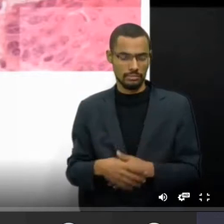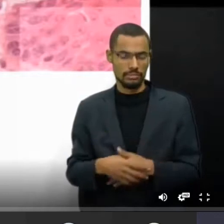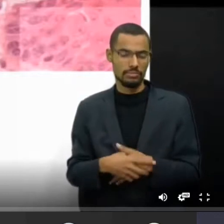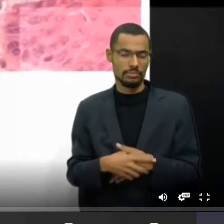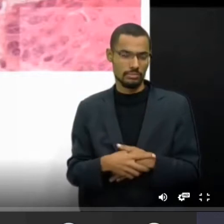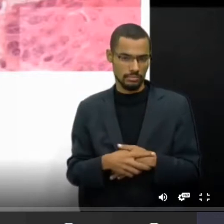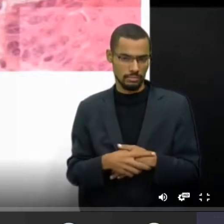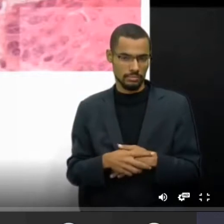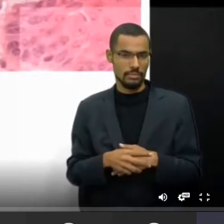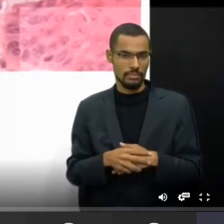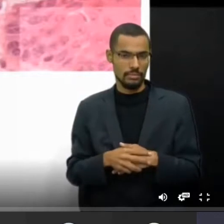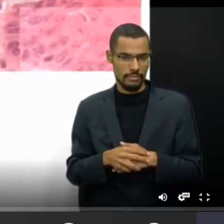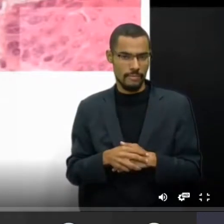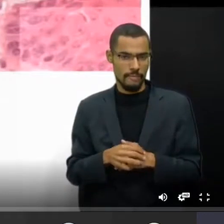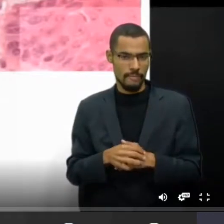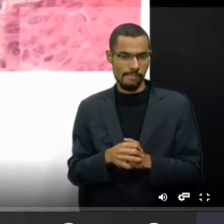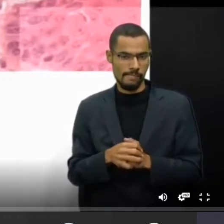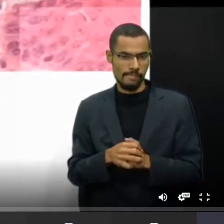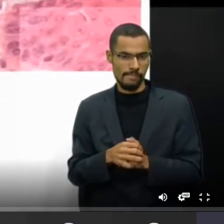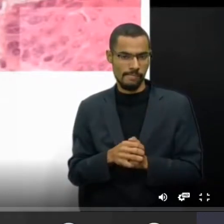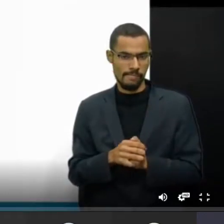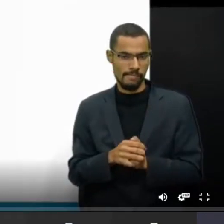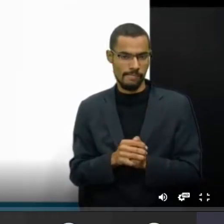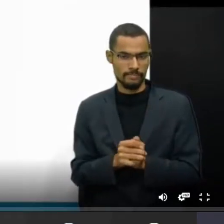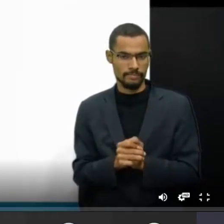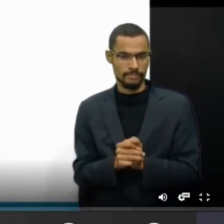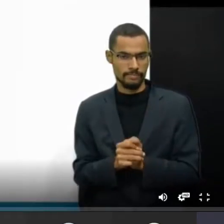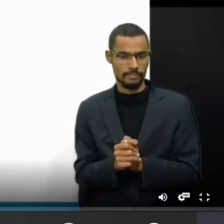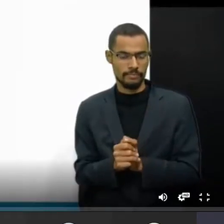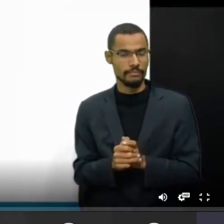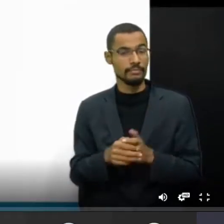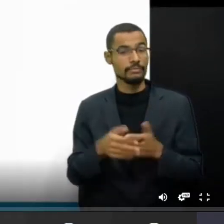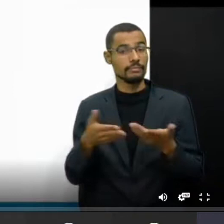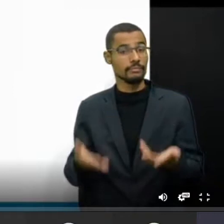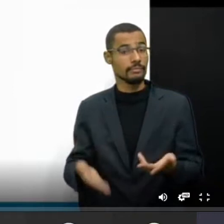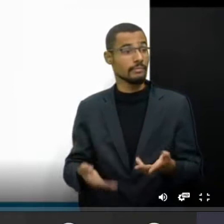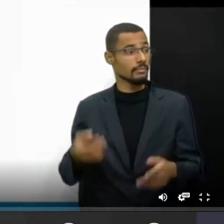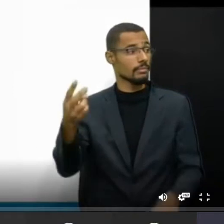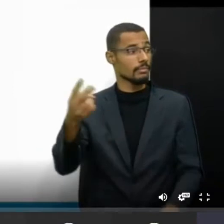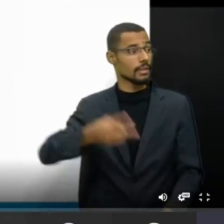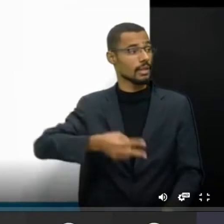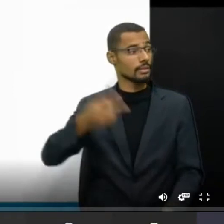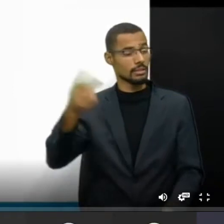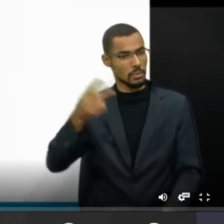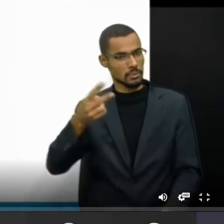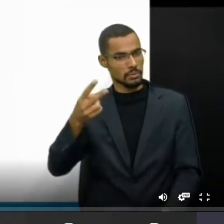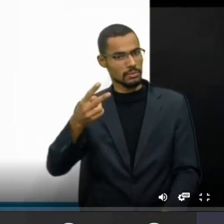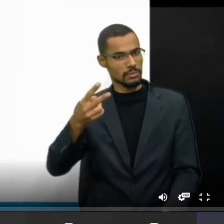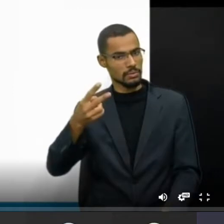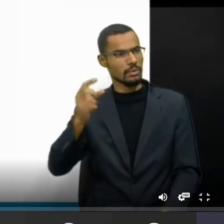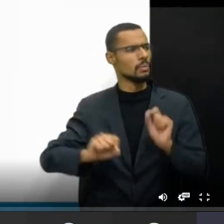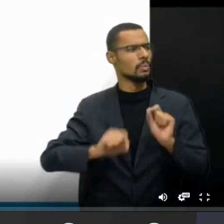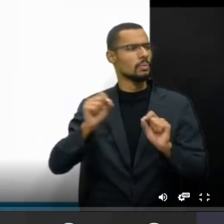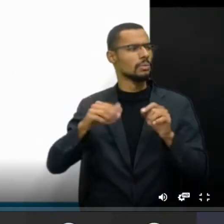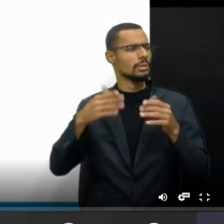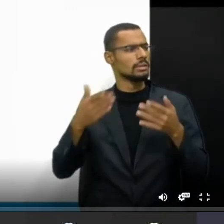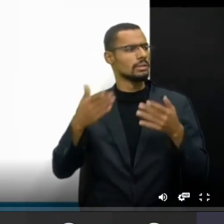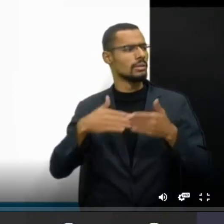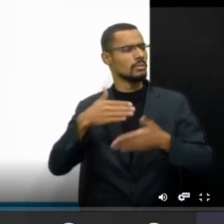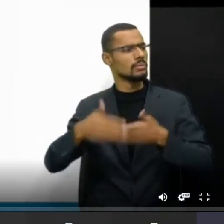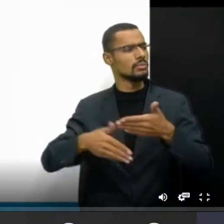estruturas observadas, né? O nosso segundo procedimento é o procedimento